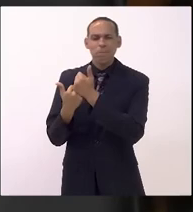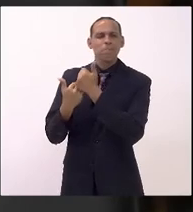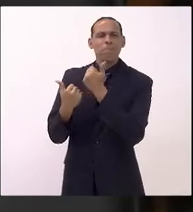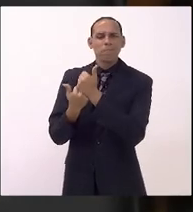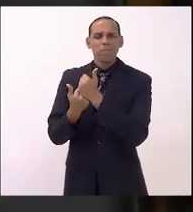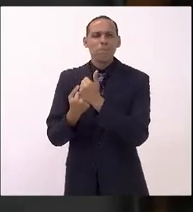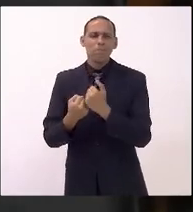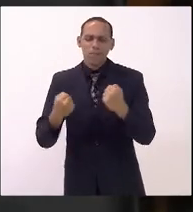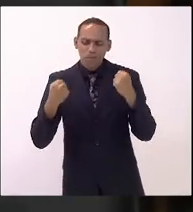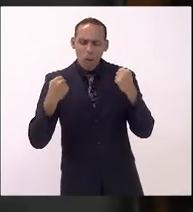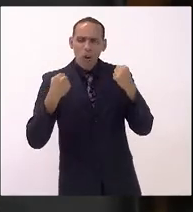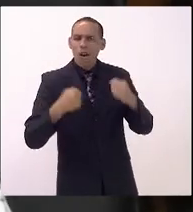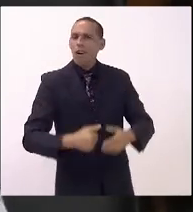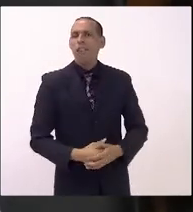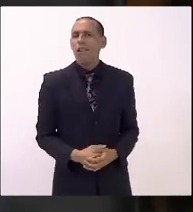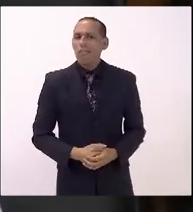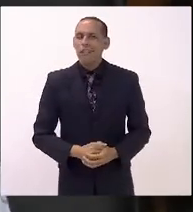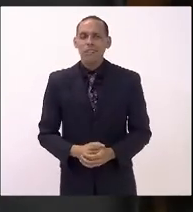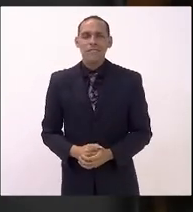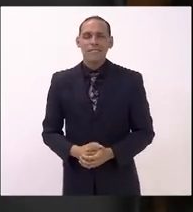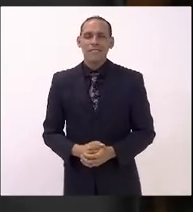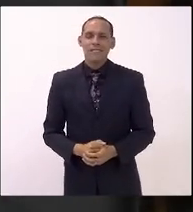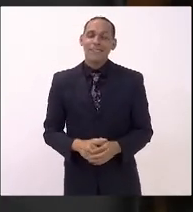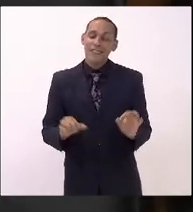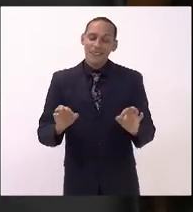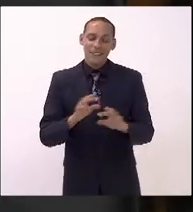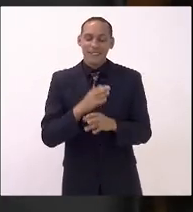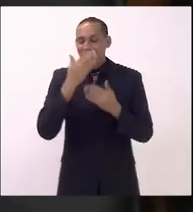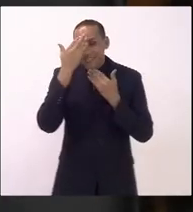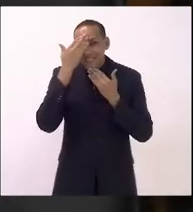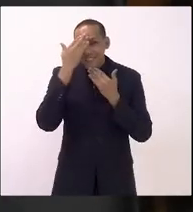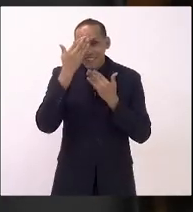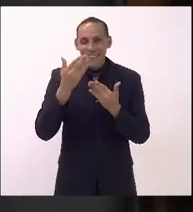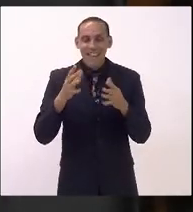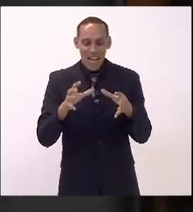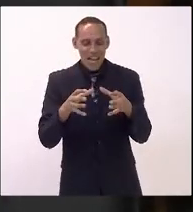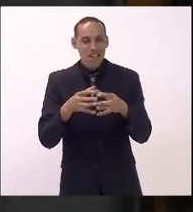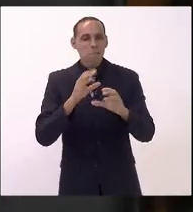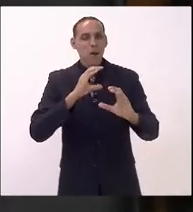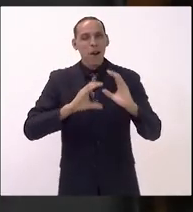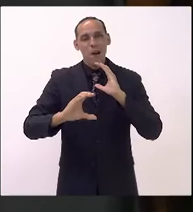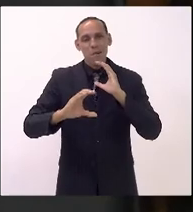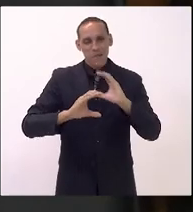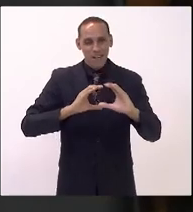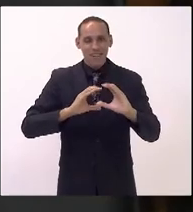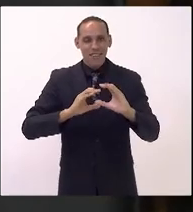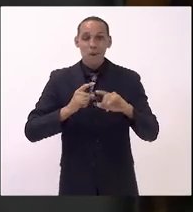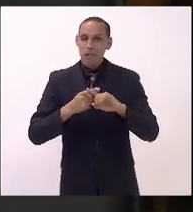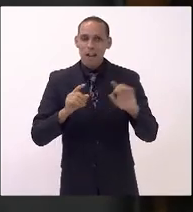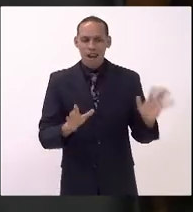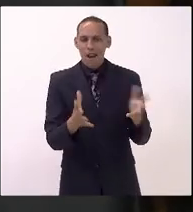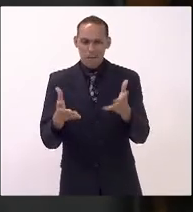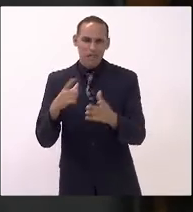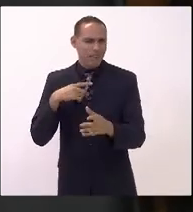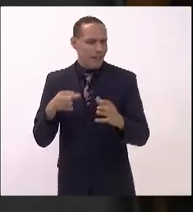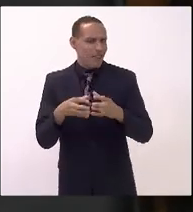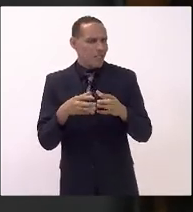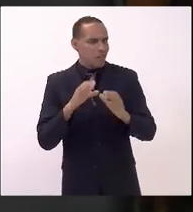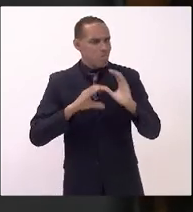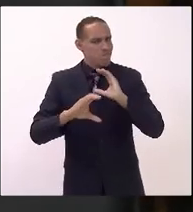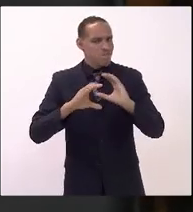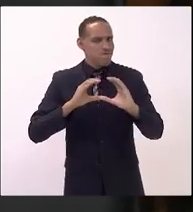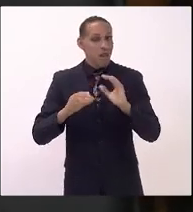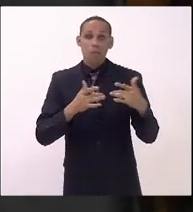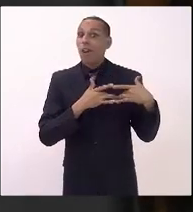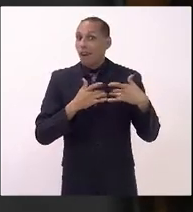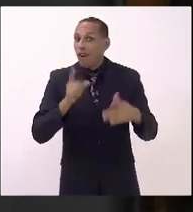muito grande. E, para encerrar, eu quero agradecer a equipe de comunicação, a campanha tem até a equipe de comunicação, né?